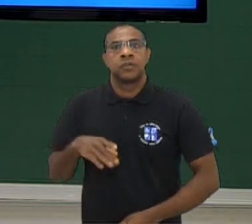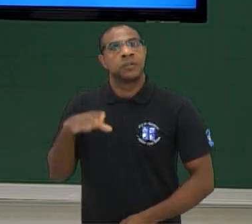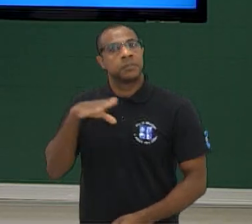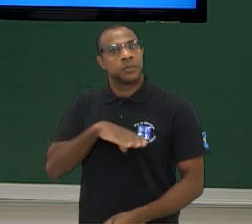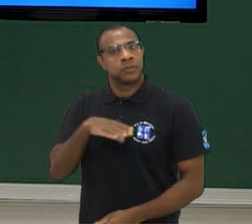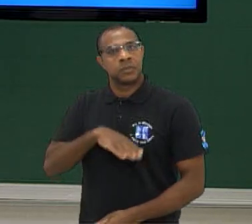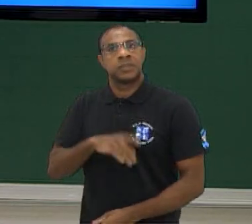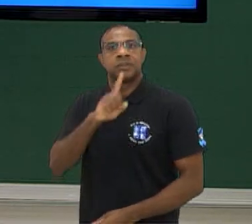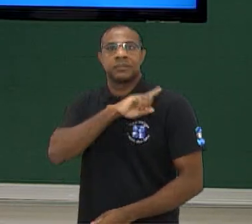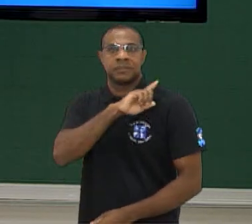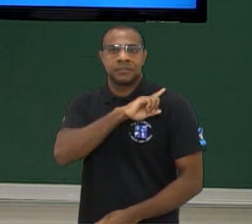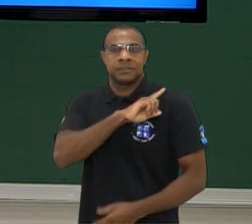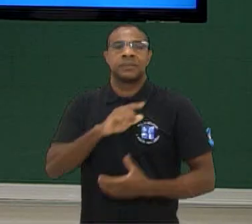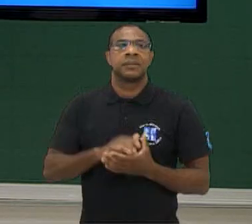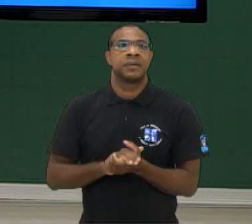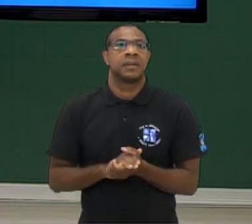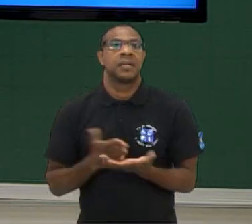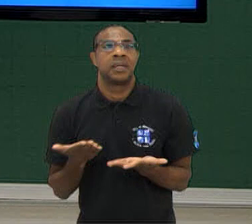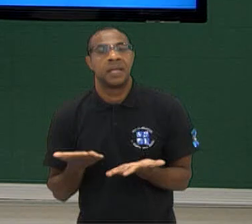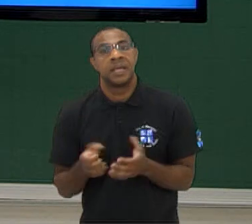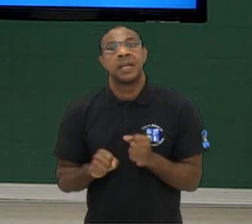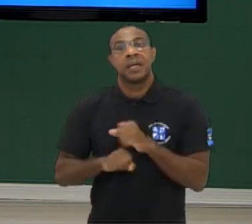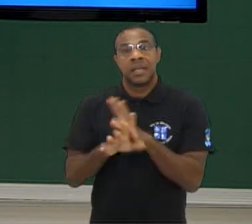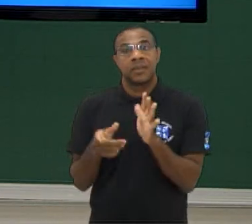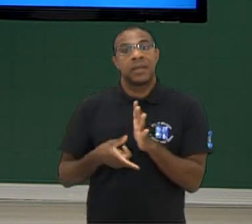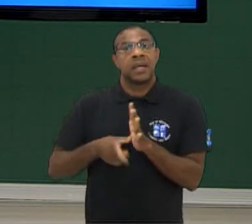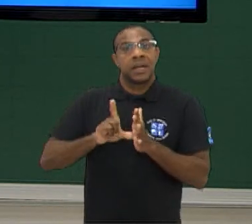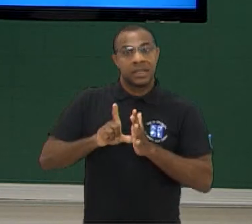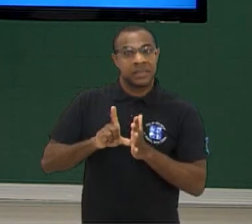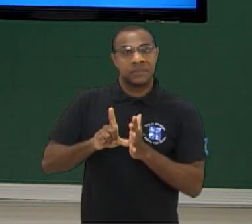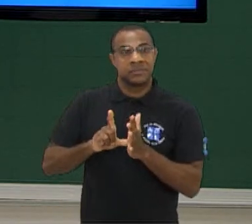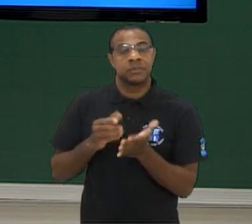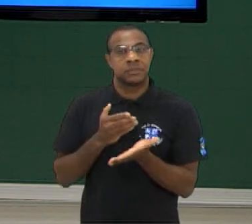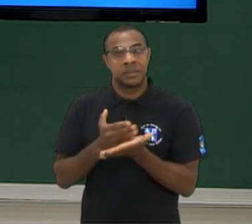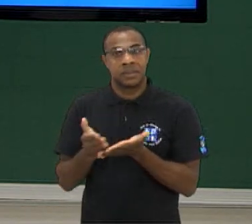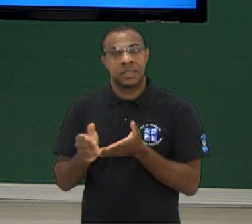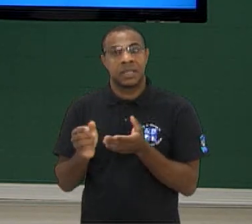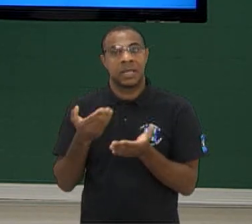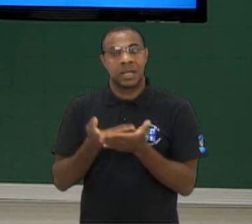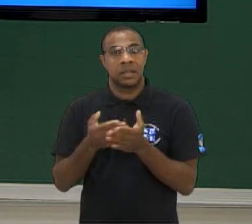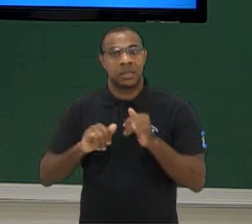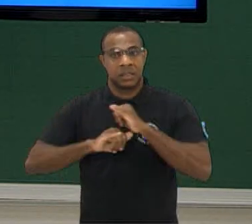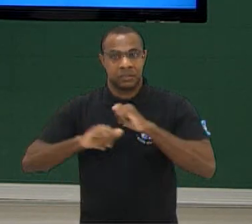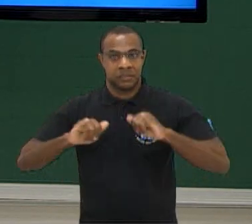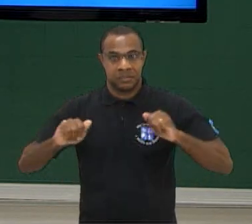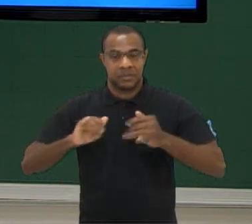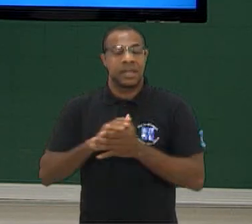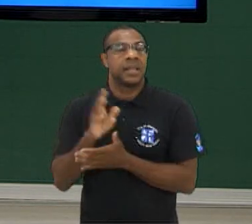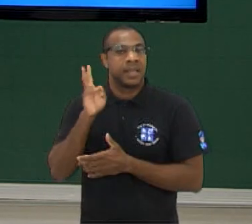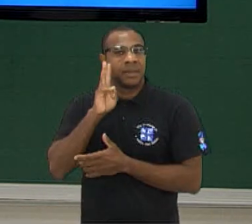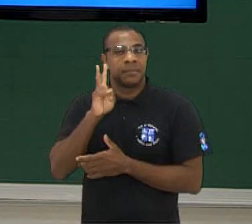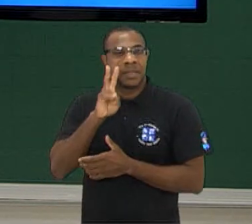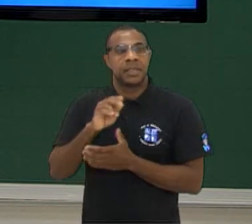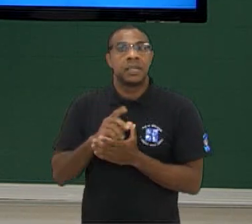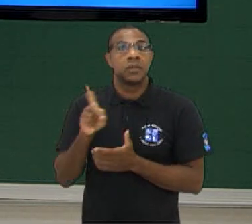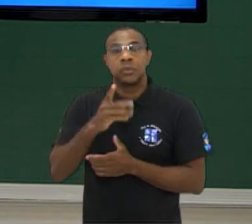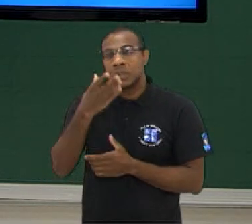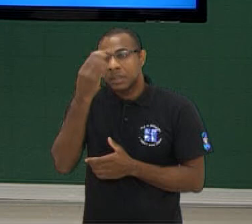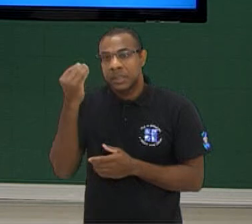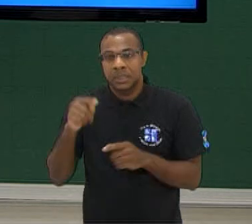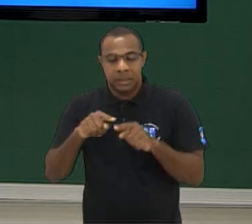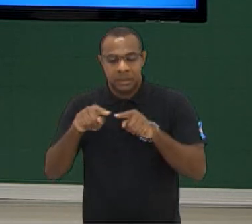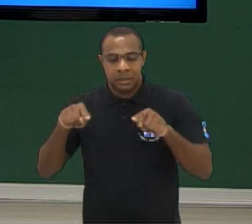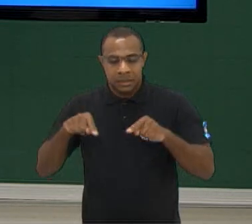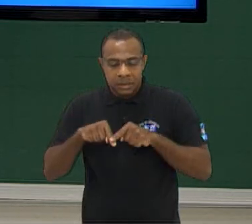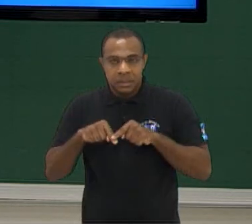série. Claro que antes de nós iniciarmos a aula, eu vou dar aquele recado. É sempre bom lembrá-los. Não esqueçam de entrar